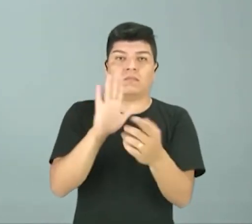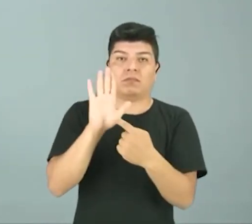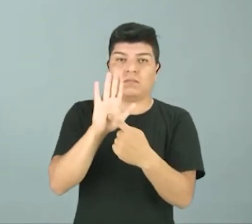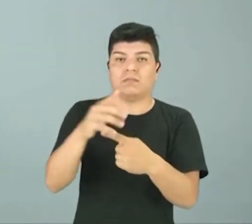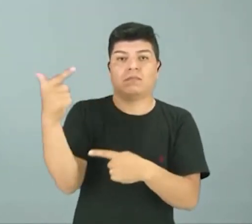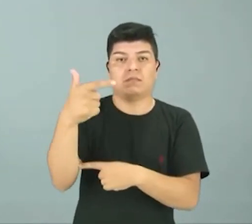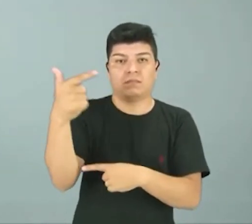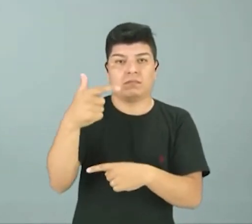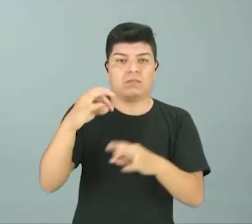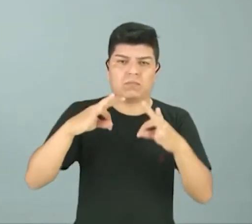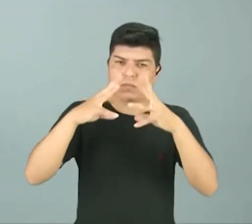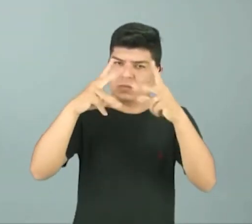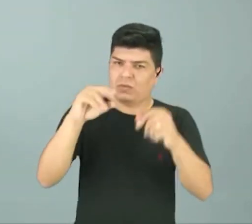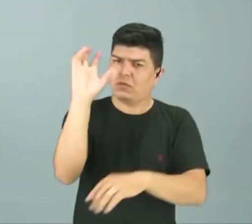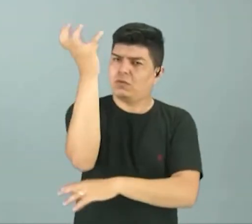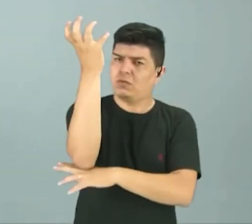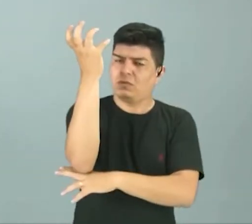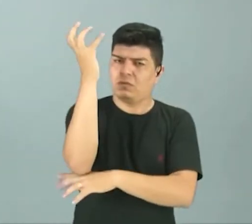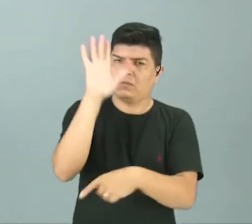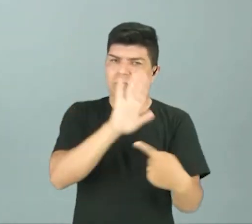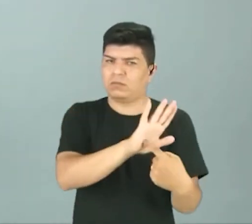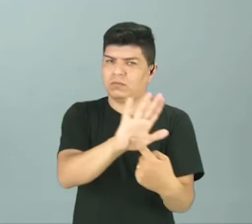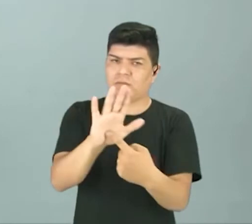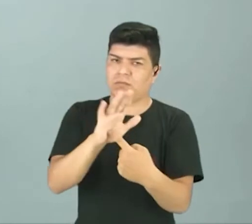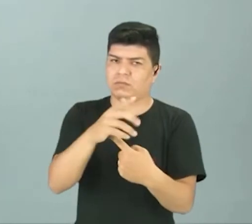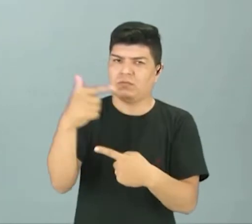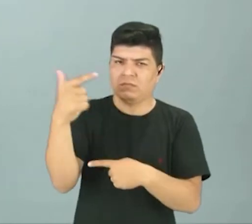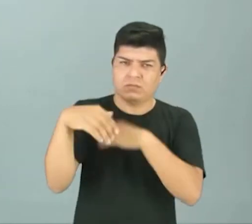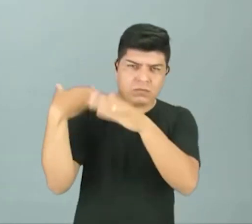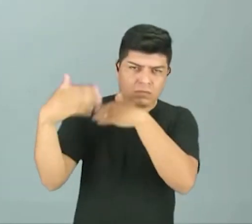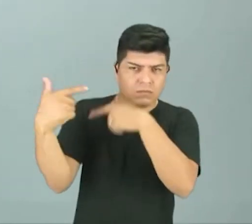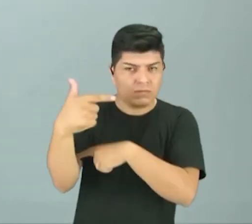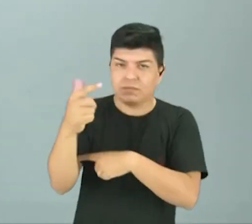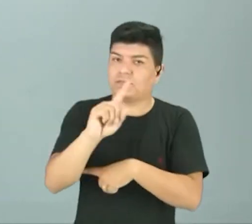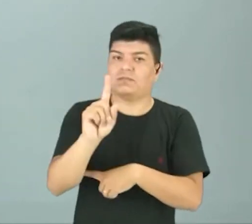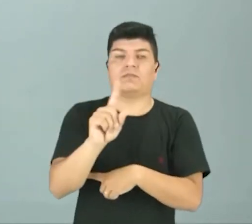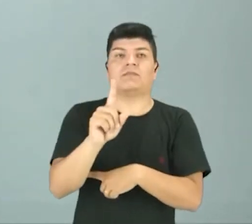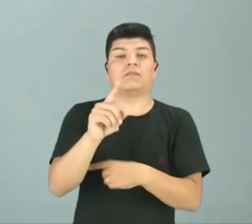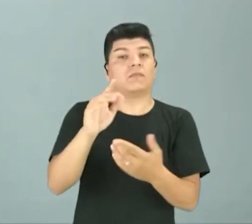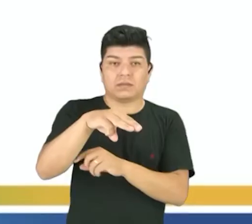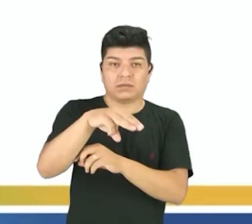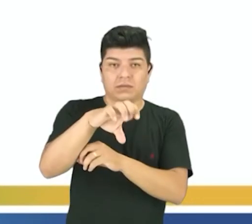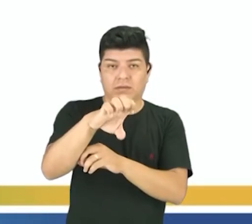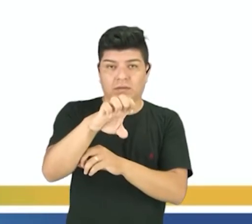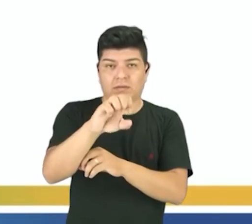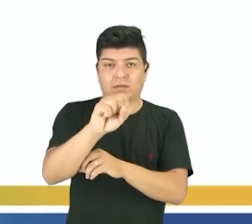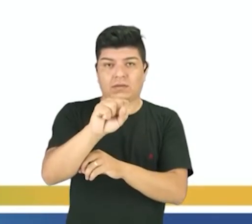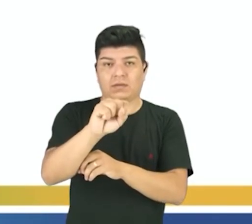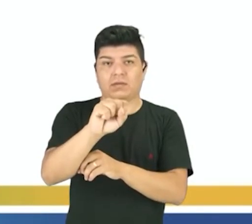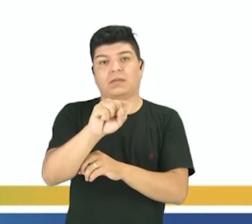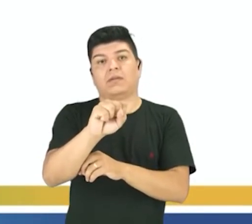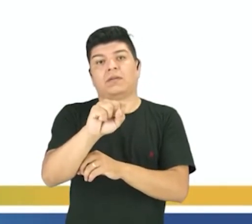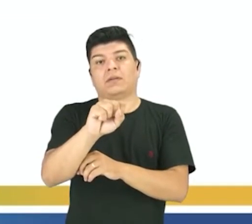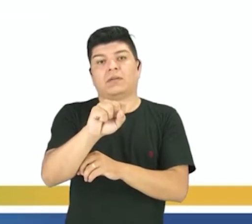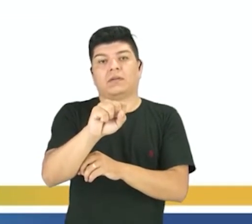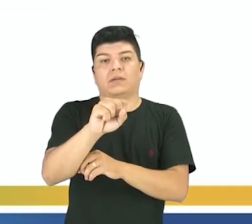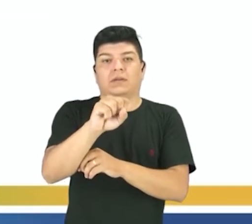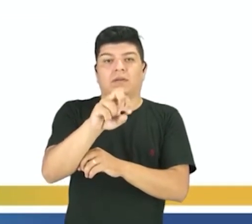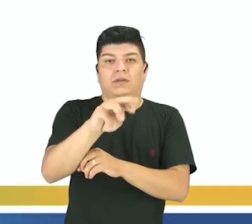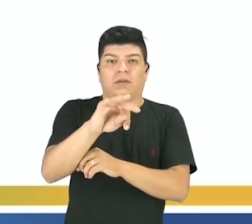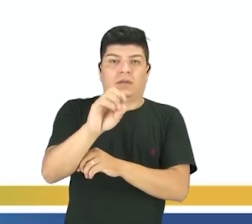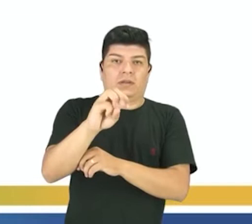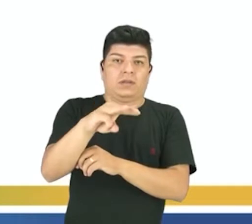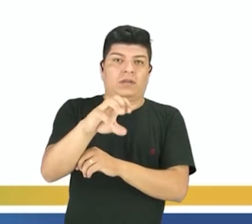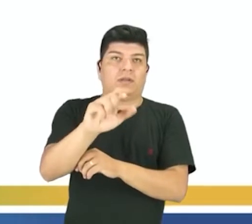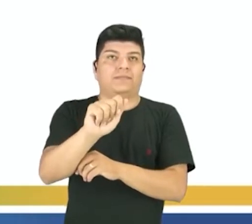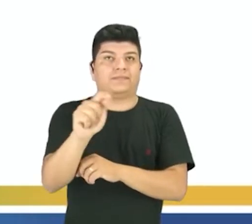Não são todas as plantas que apresentam desenvolvimento secundário, só essas que eu falei para vocês, né. As suas células, eles sofrem um